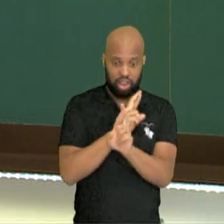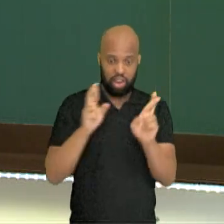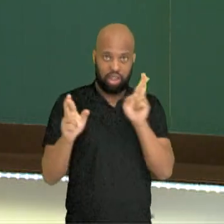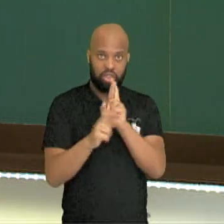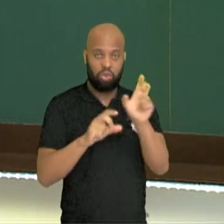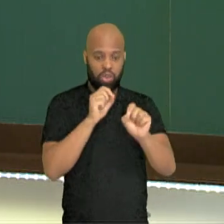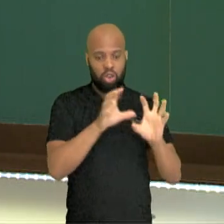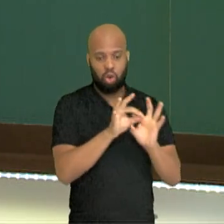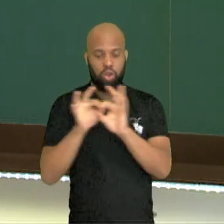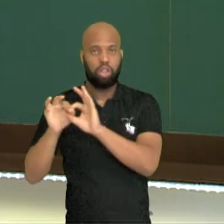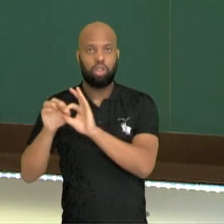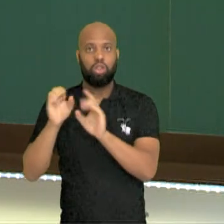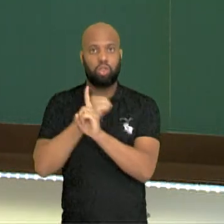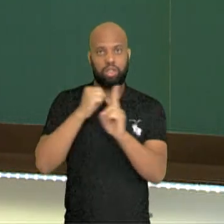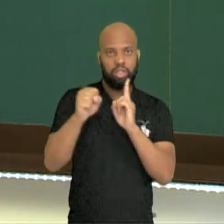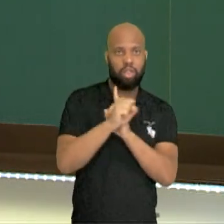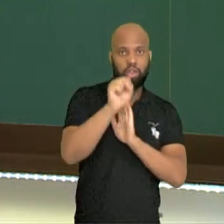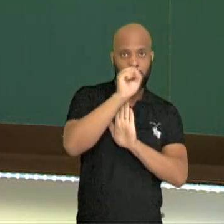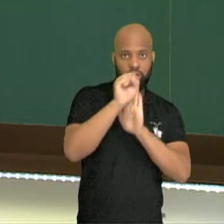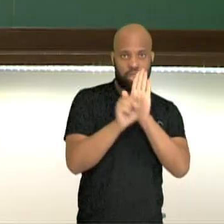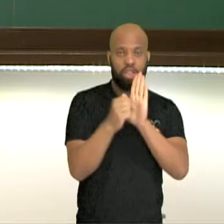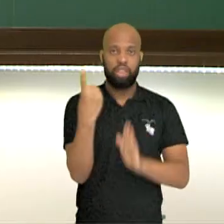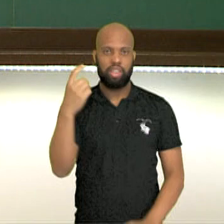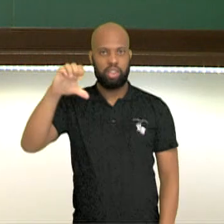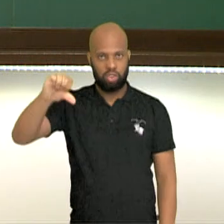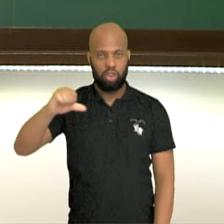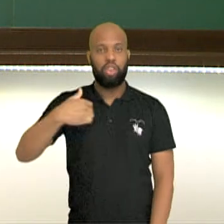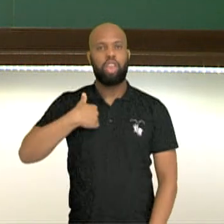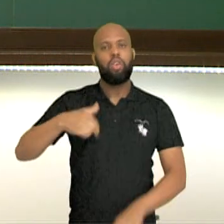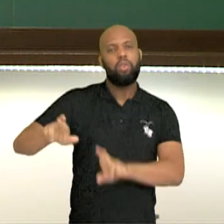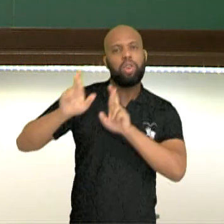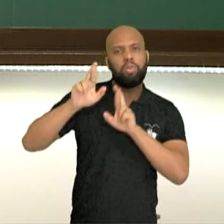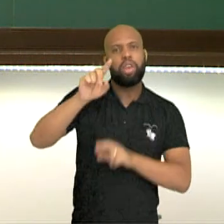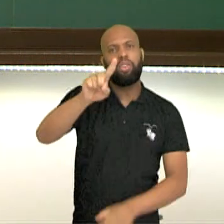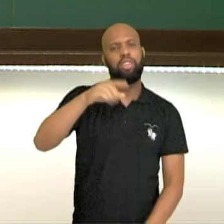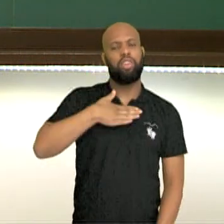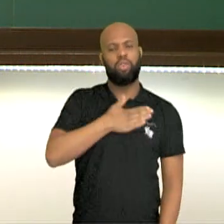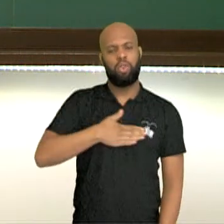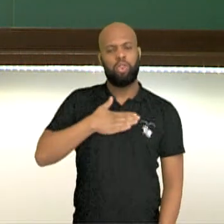século XIX. Bacana? Espero que vocês aí tenham